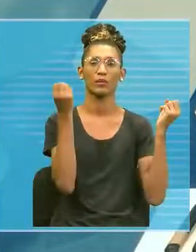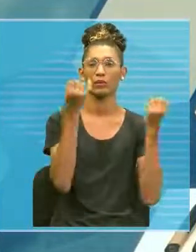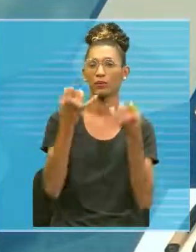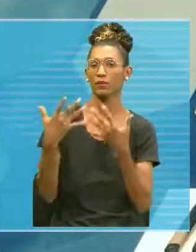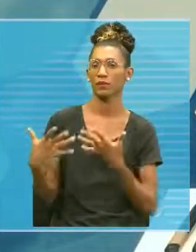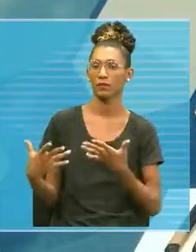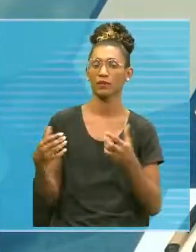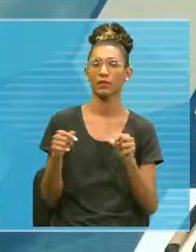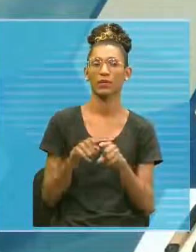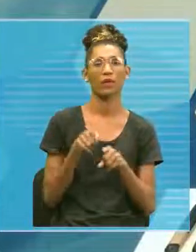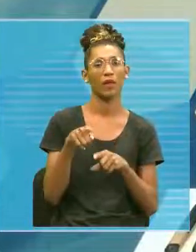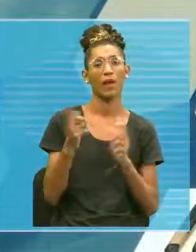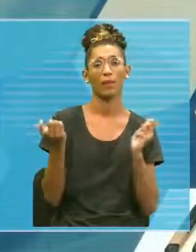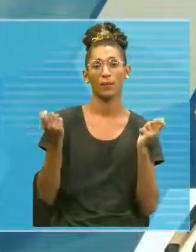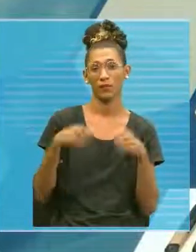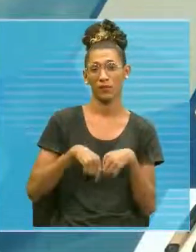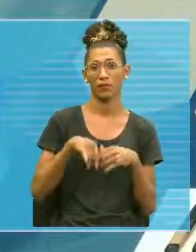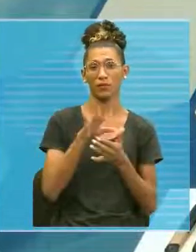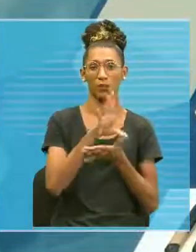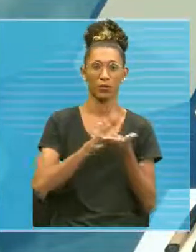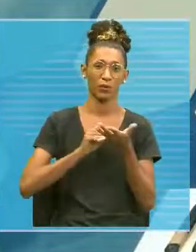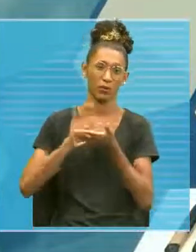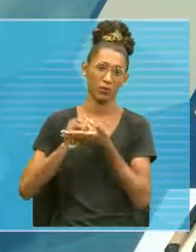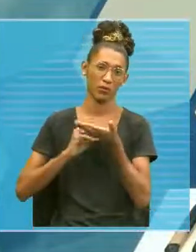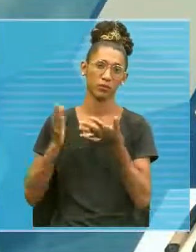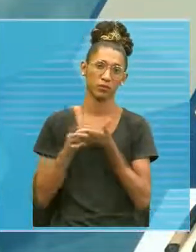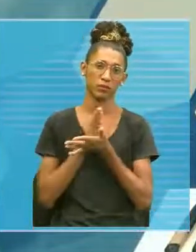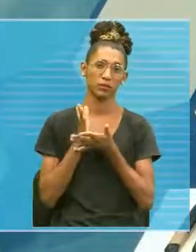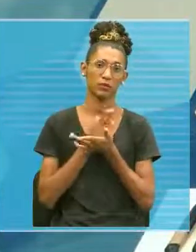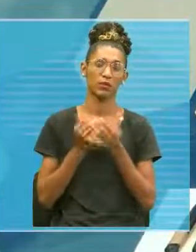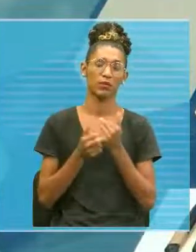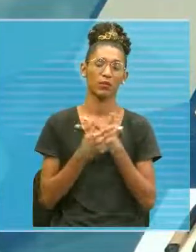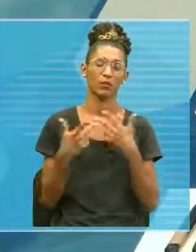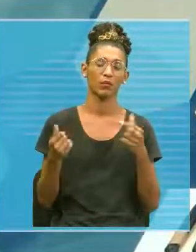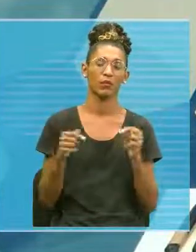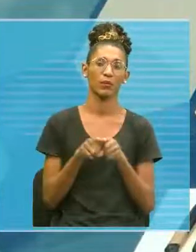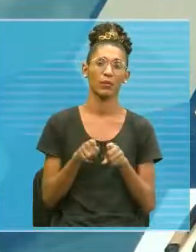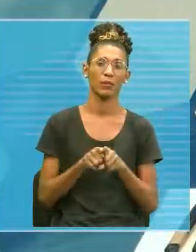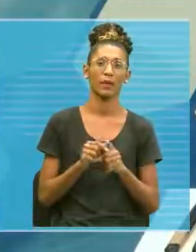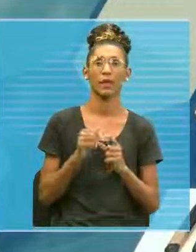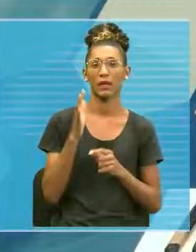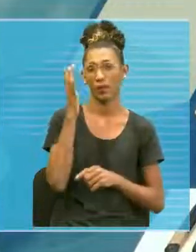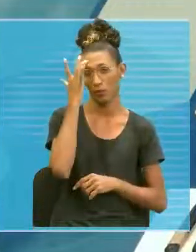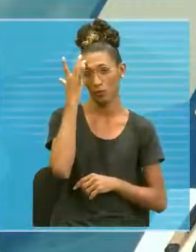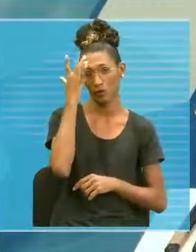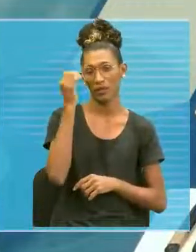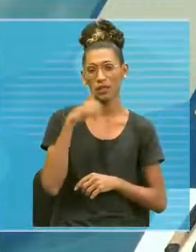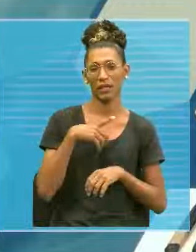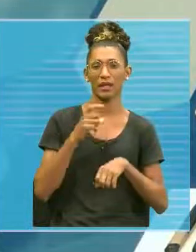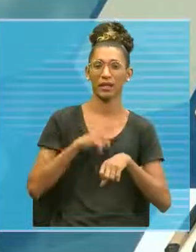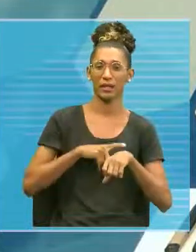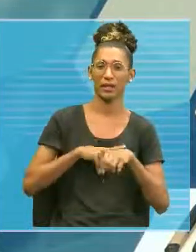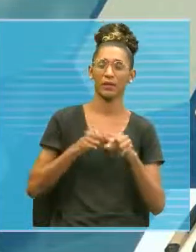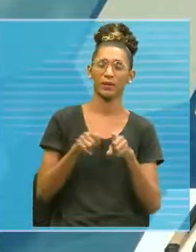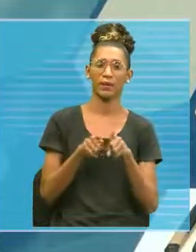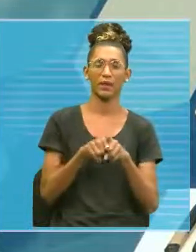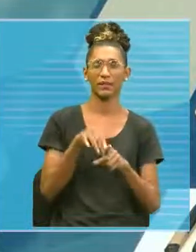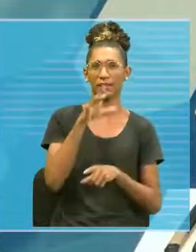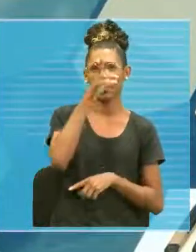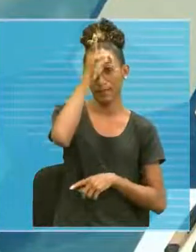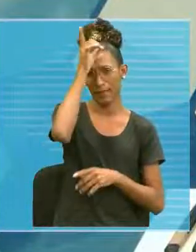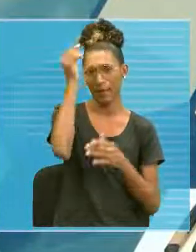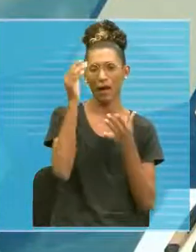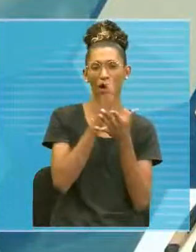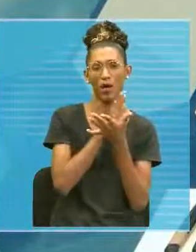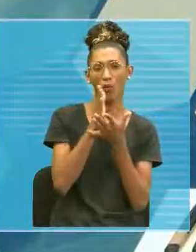você pode anotando ali uma coisa ou outra acho que dá tempo fazer alguns resumos uns bizus